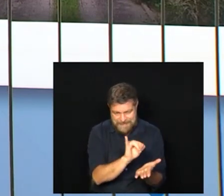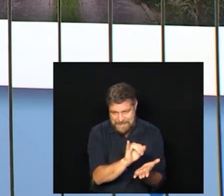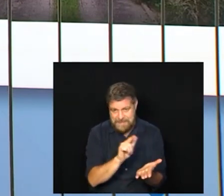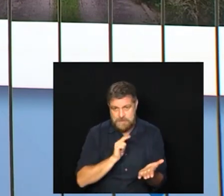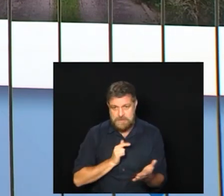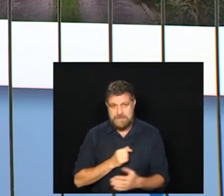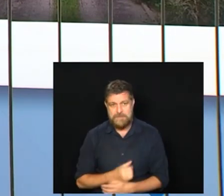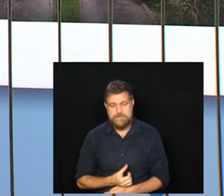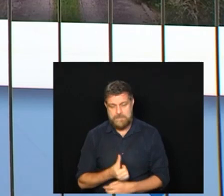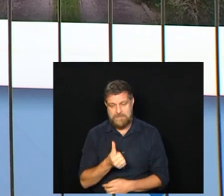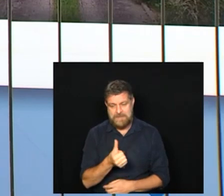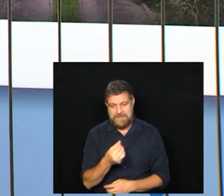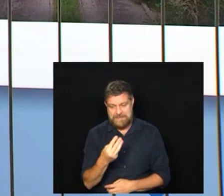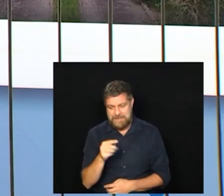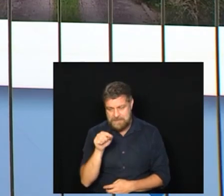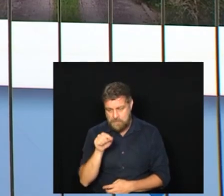com